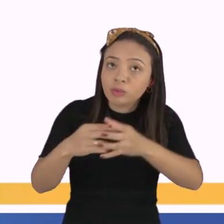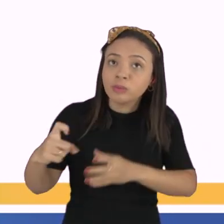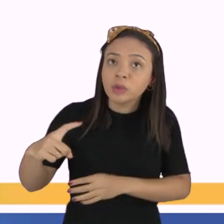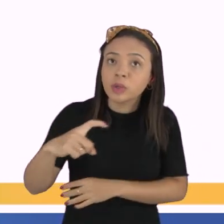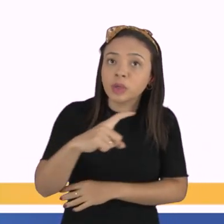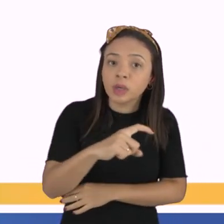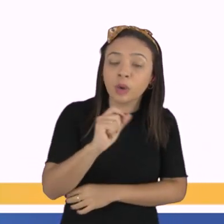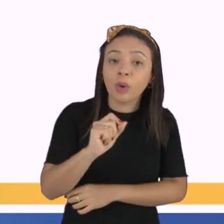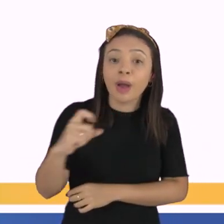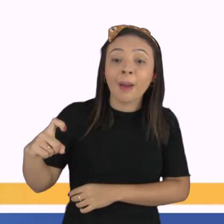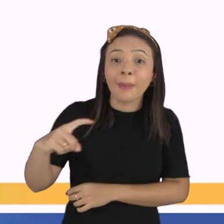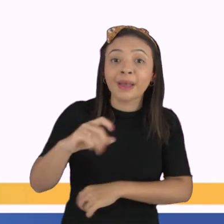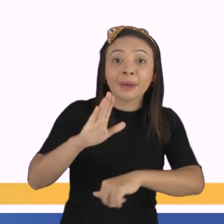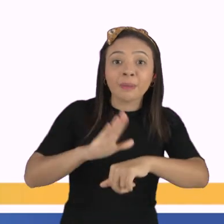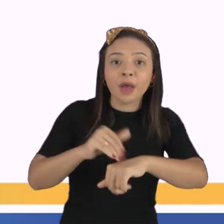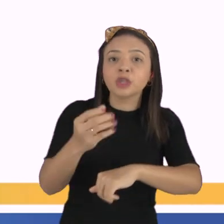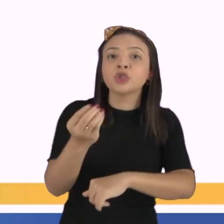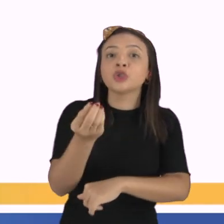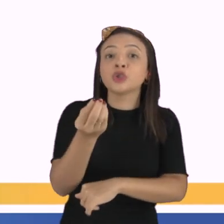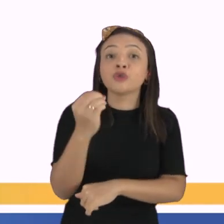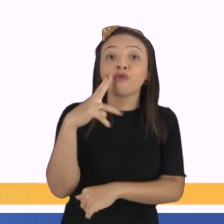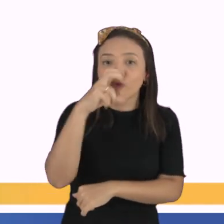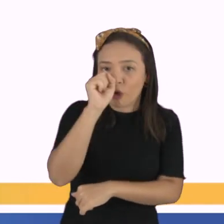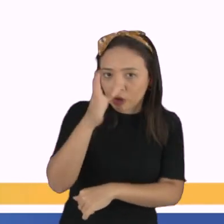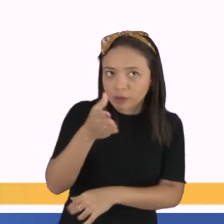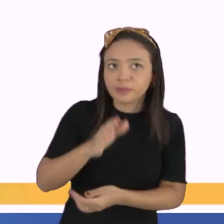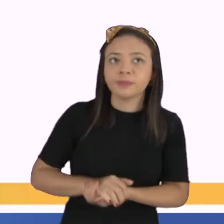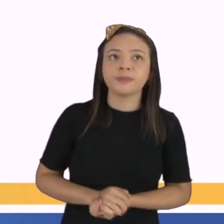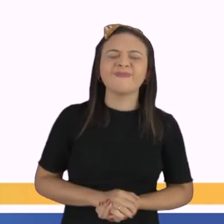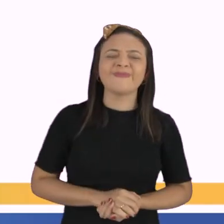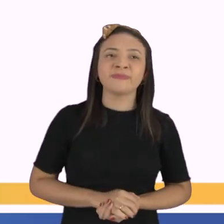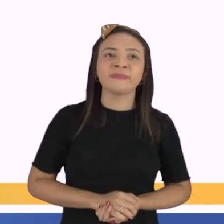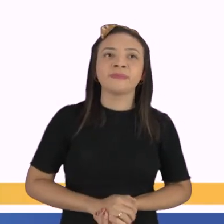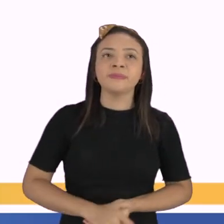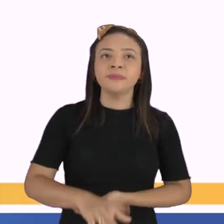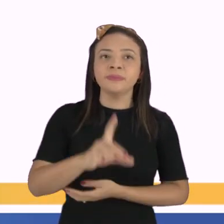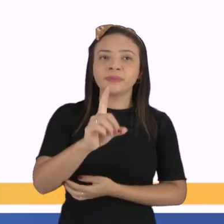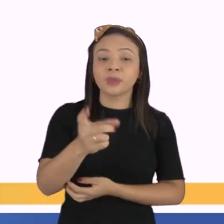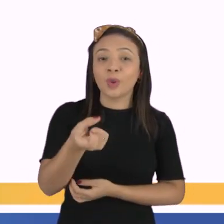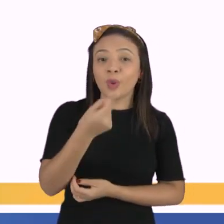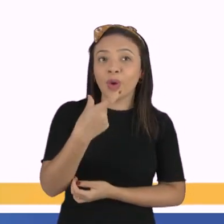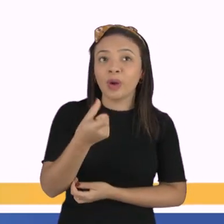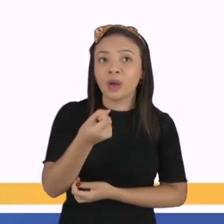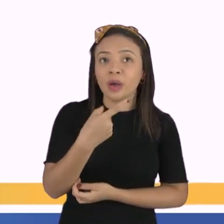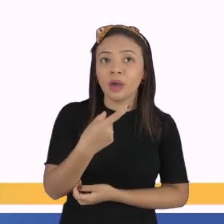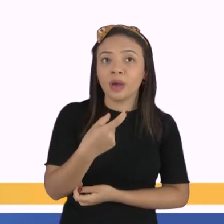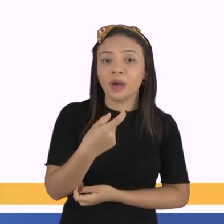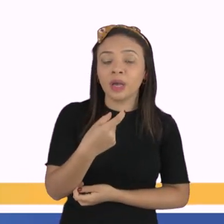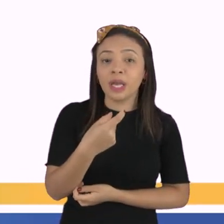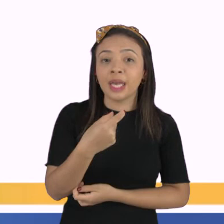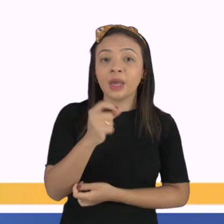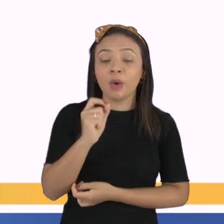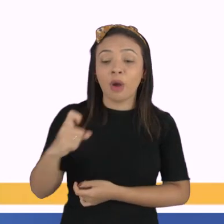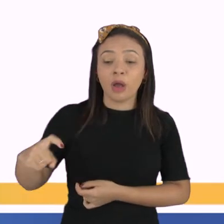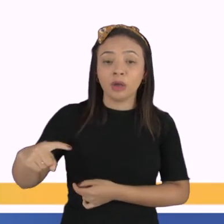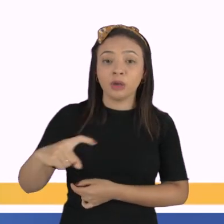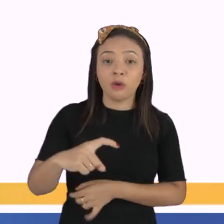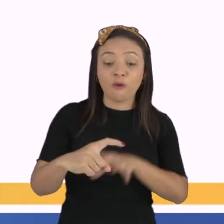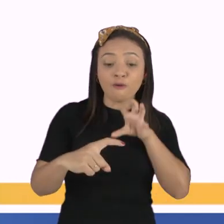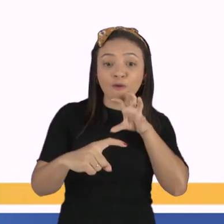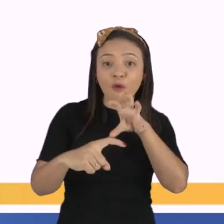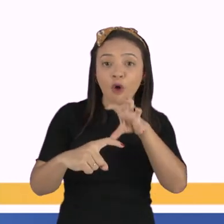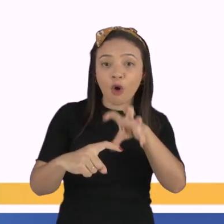as bactérias que já eram resistentes a eles. Letra D, o antibiótico introduzir diretamente nas bactérias uma